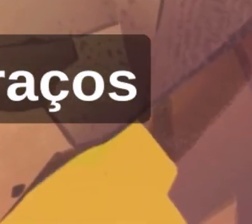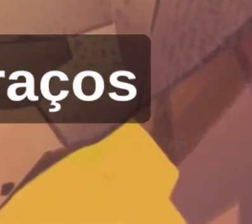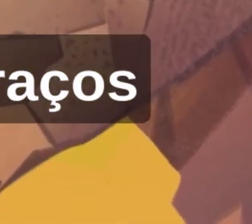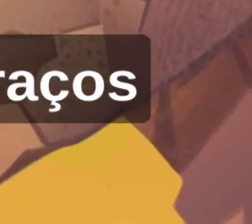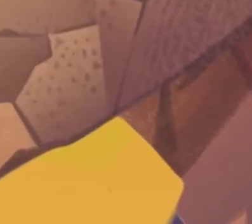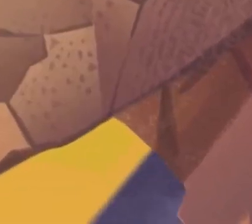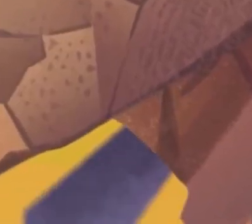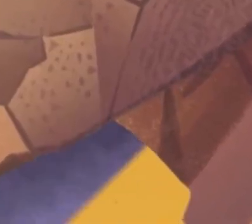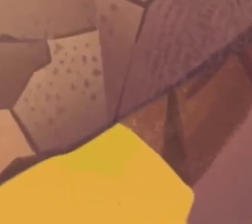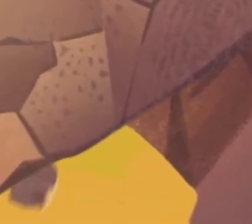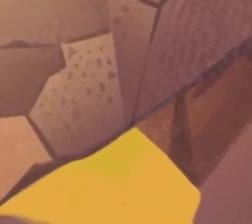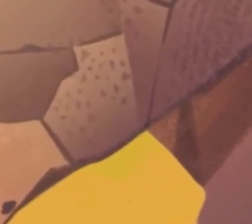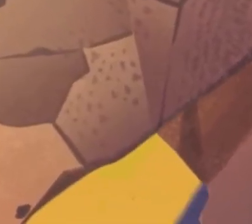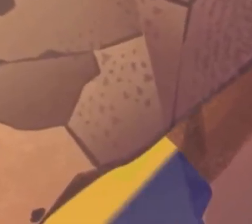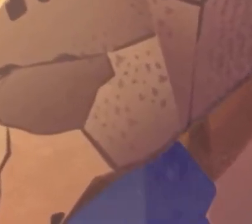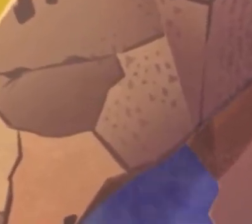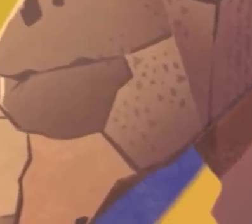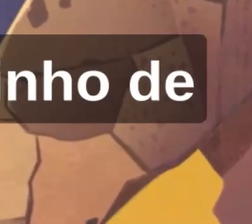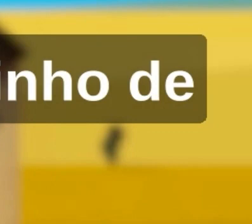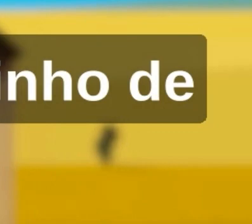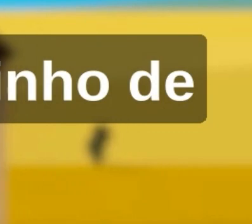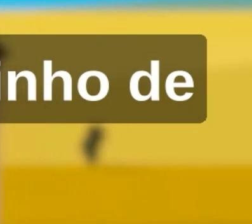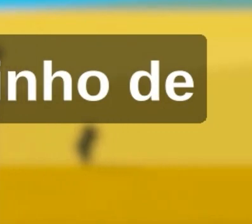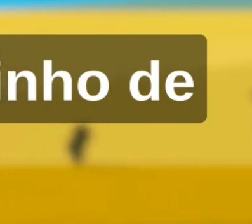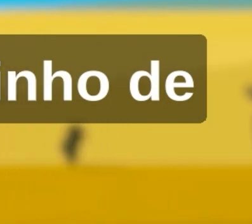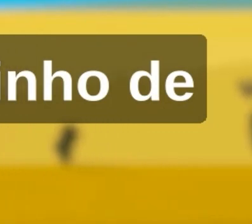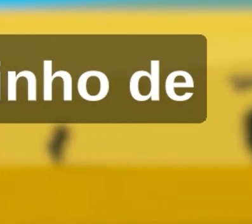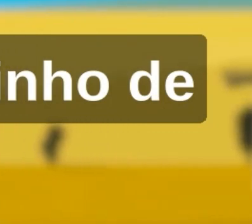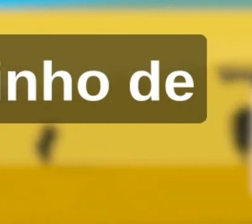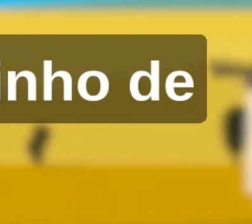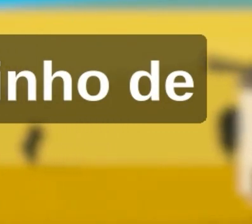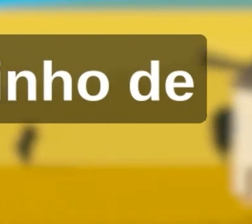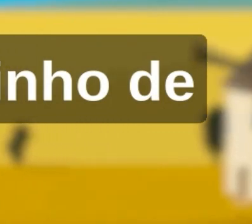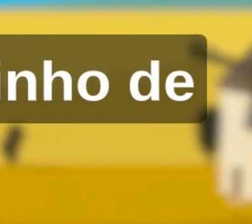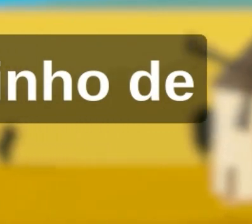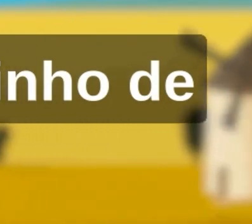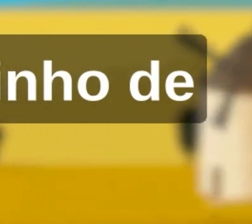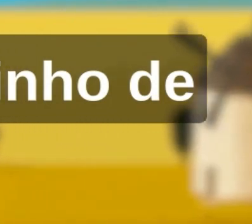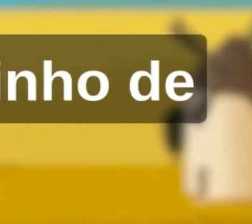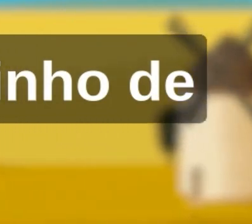braços compridos? Não são gigantes, Dom Quixote.